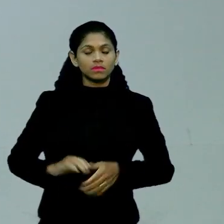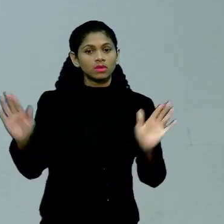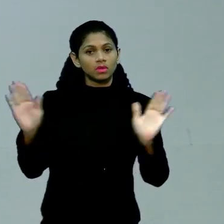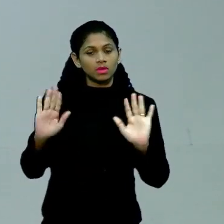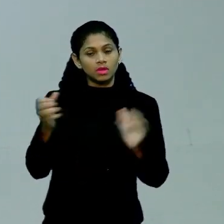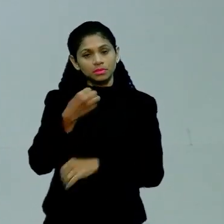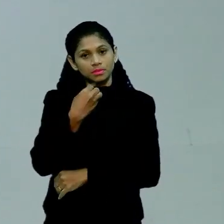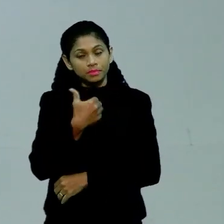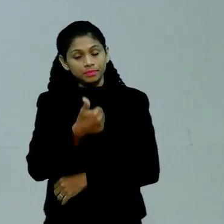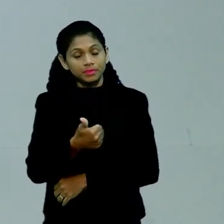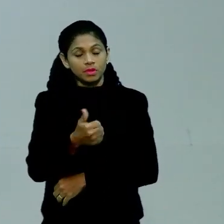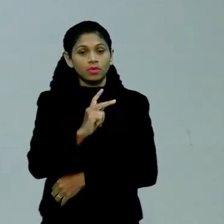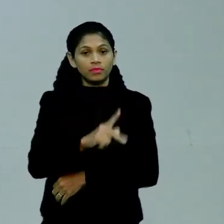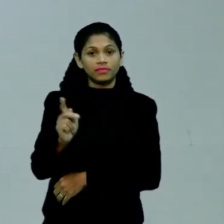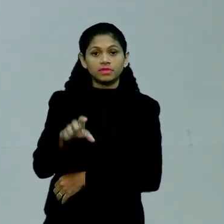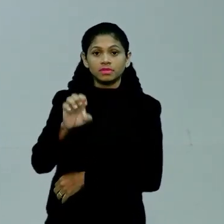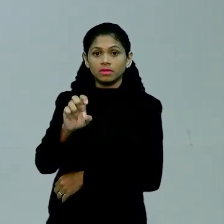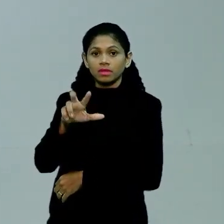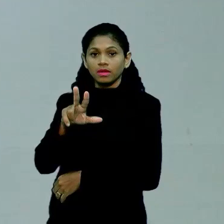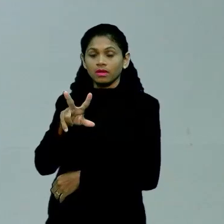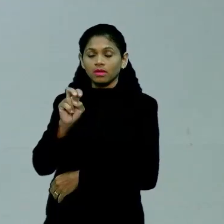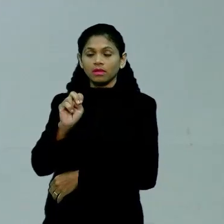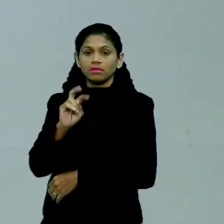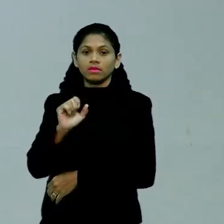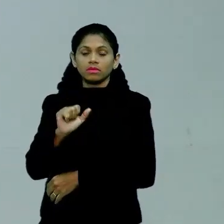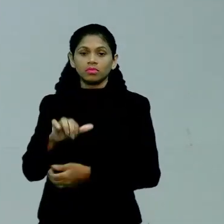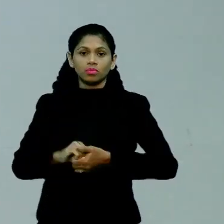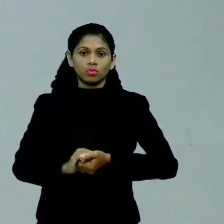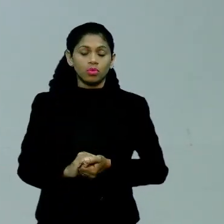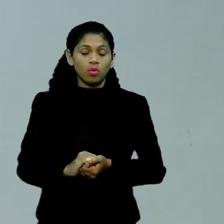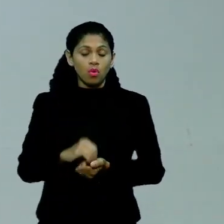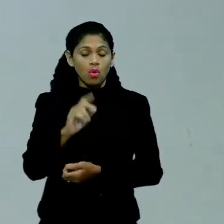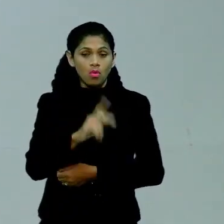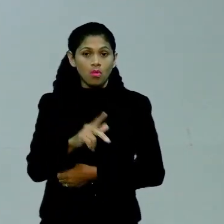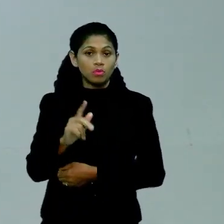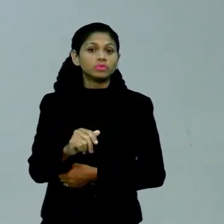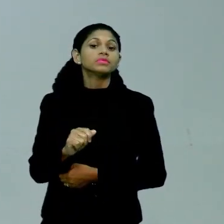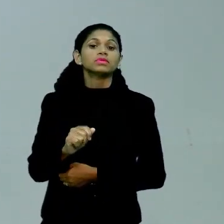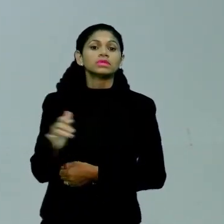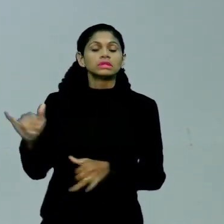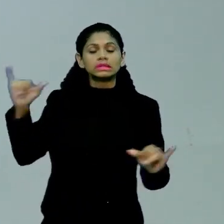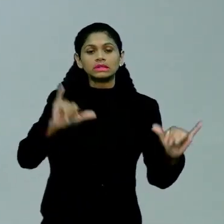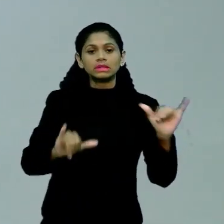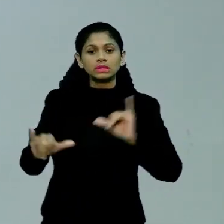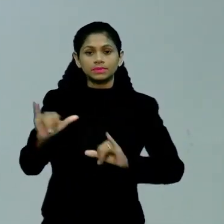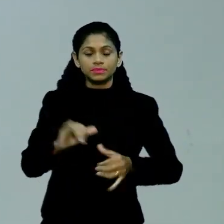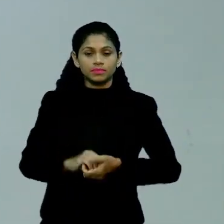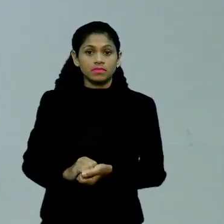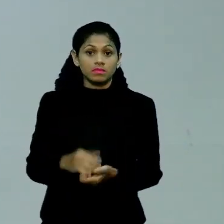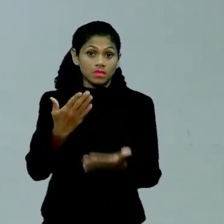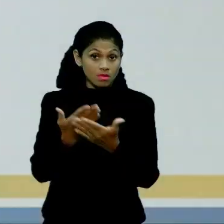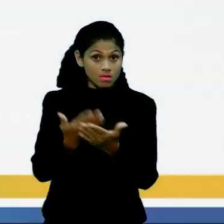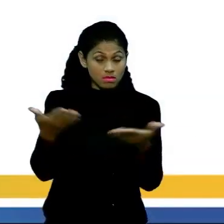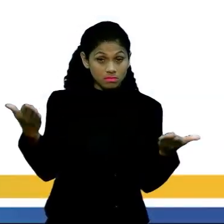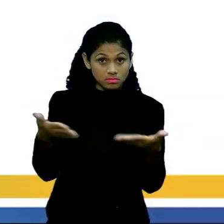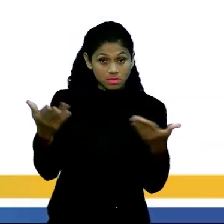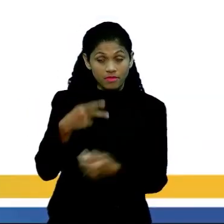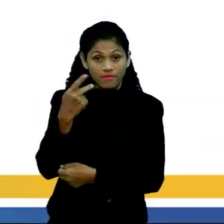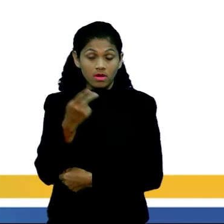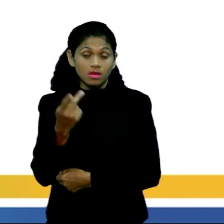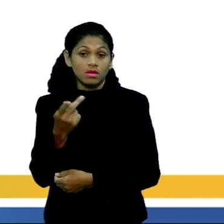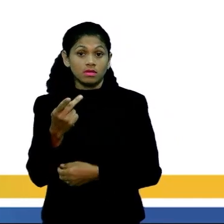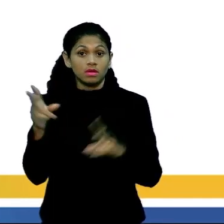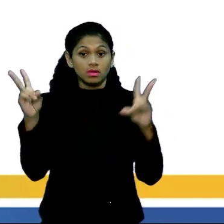Olá, tudo bem? Sou o professor Everton, professor de Química, e hoje nós vamos iniciar mais uma aula de Química. Na aula de hoje, nós vamos falar